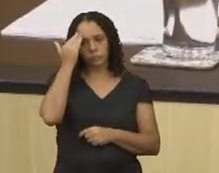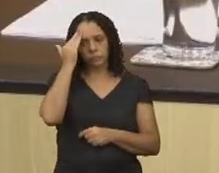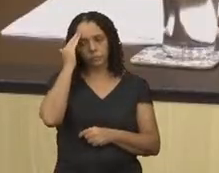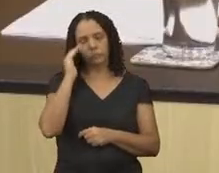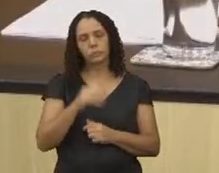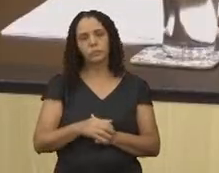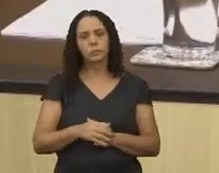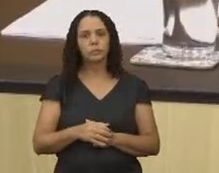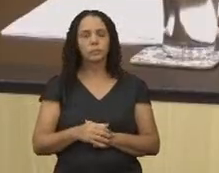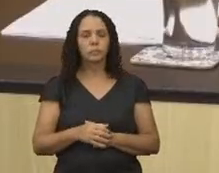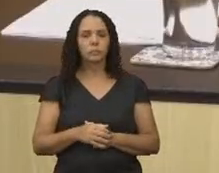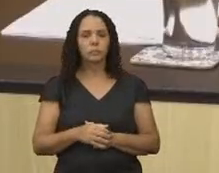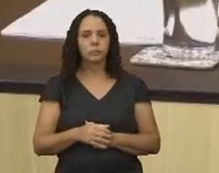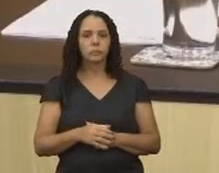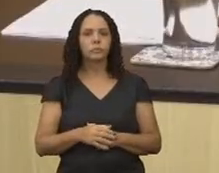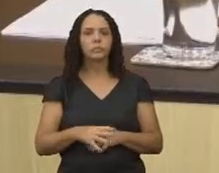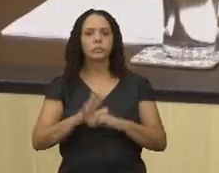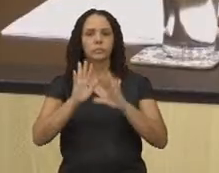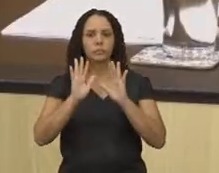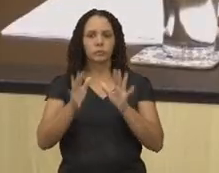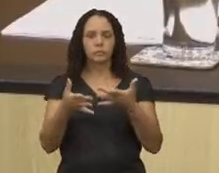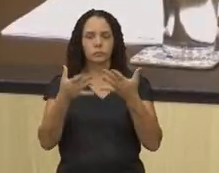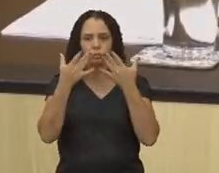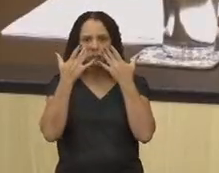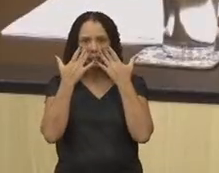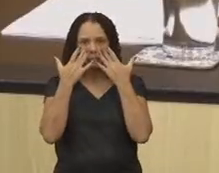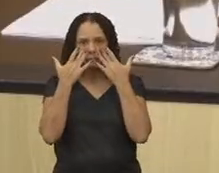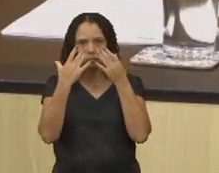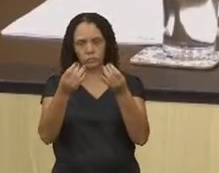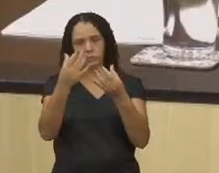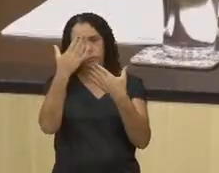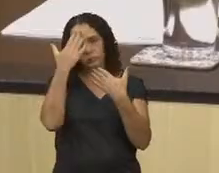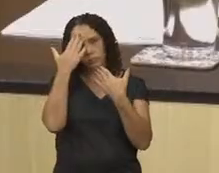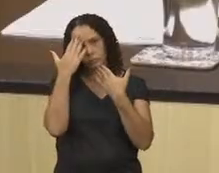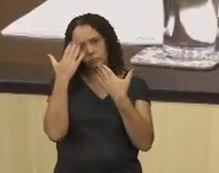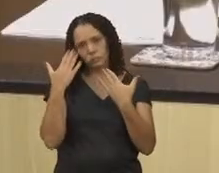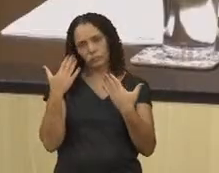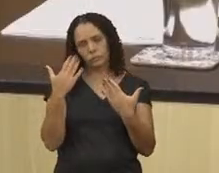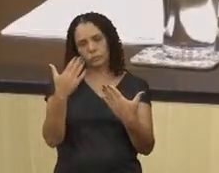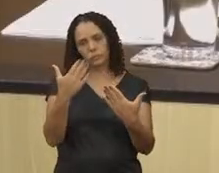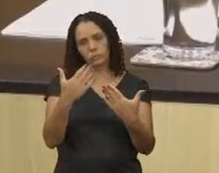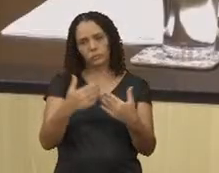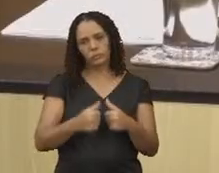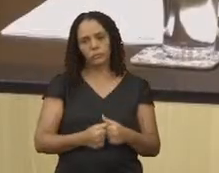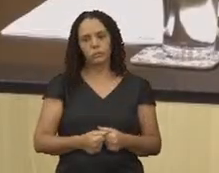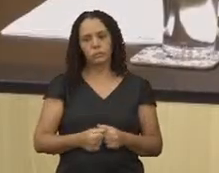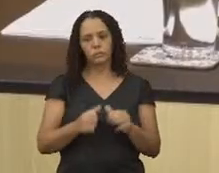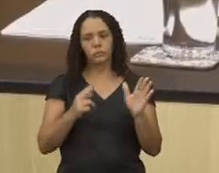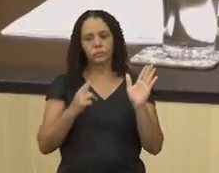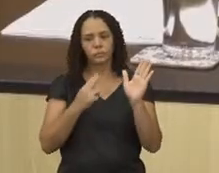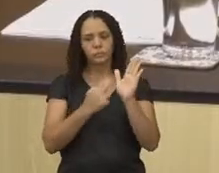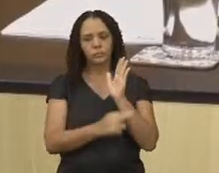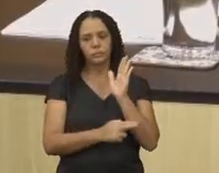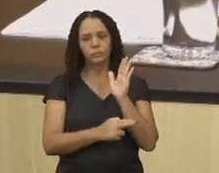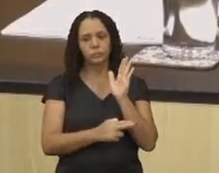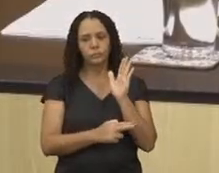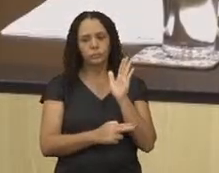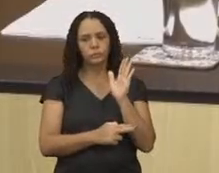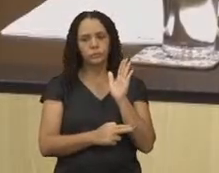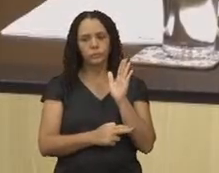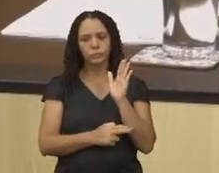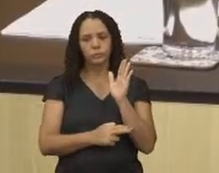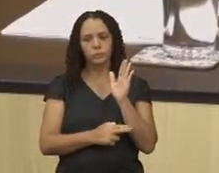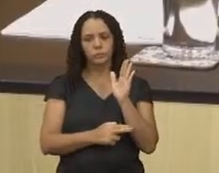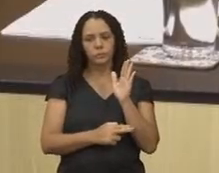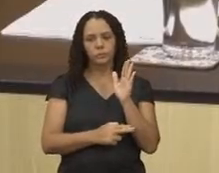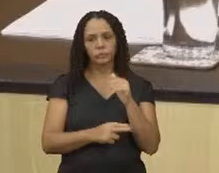aos préstimos dessa empresa e, antecipando agradecimento pela atenção dispensada, subscrevemos. Autoria,